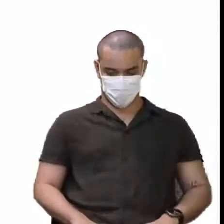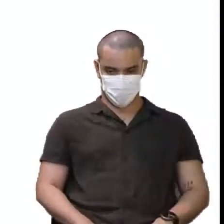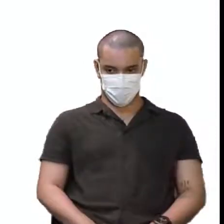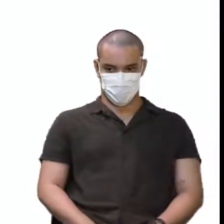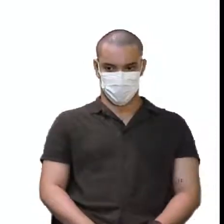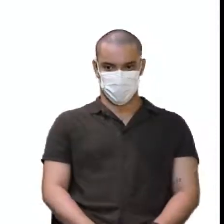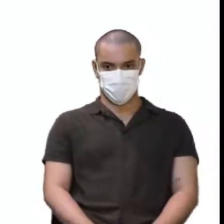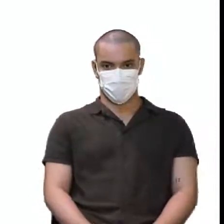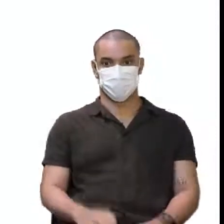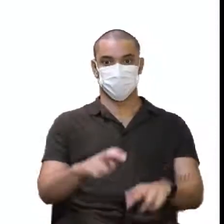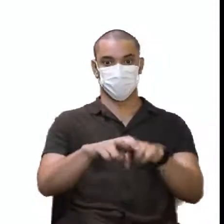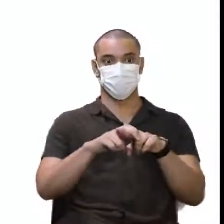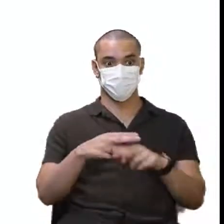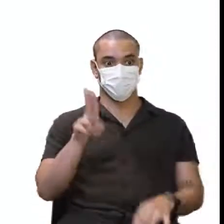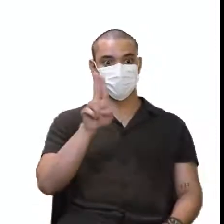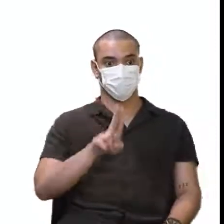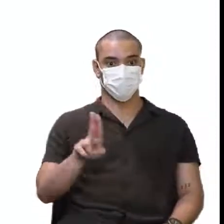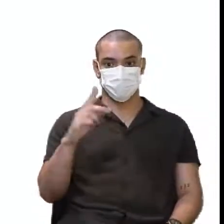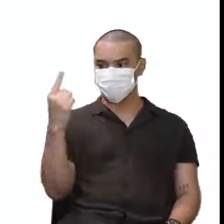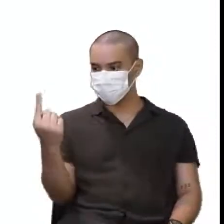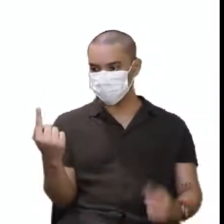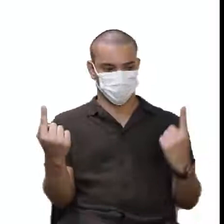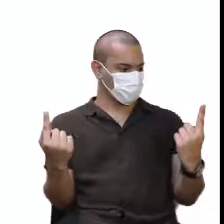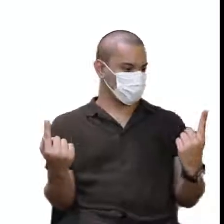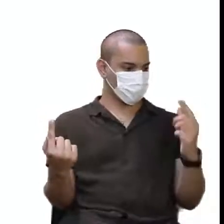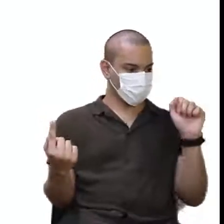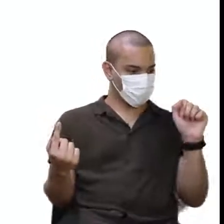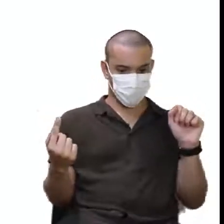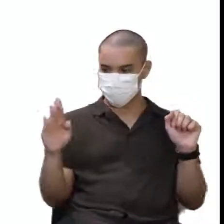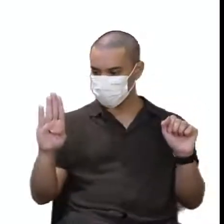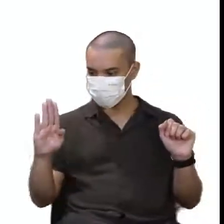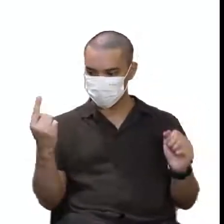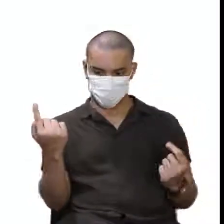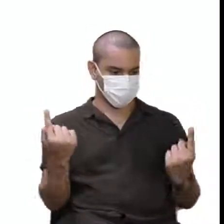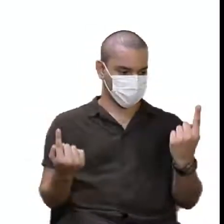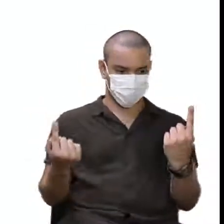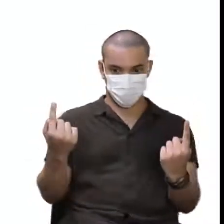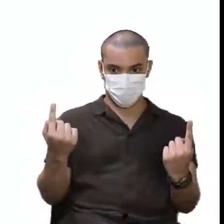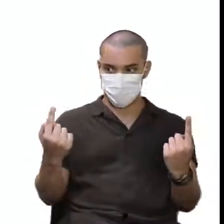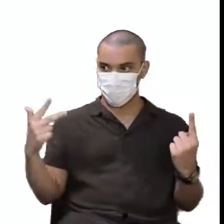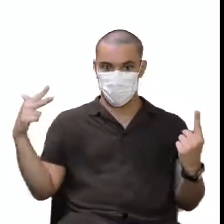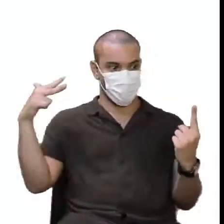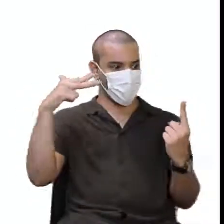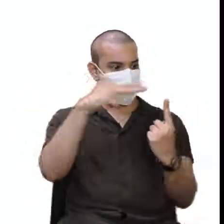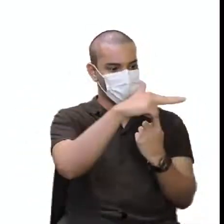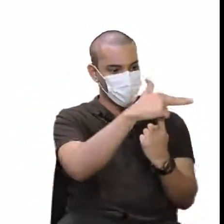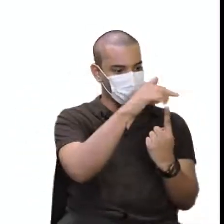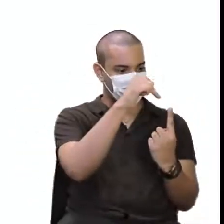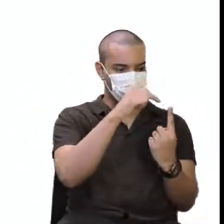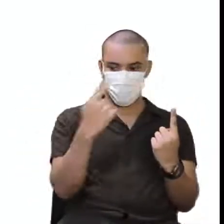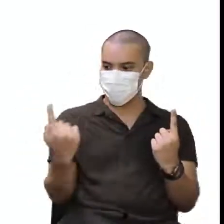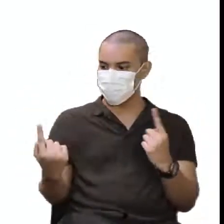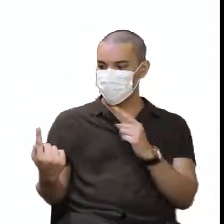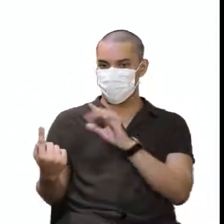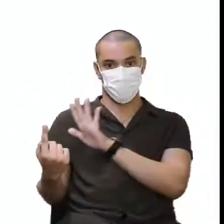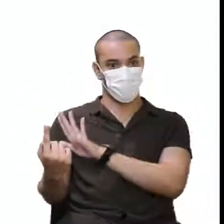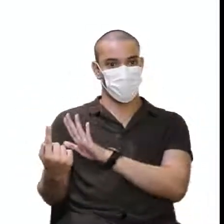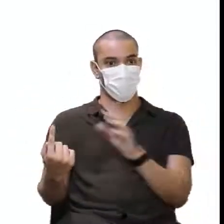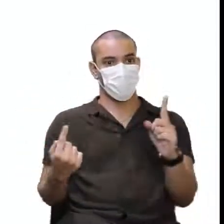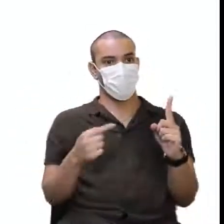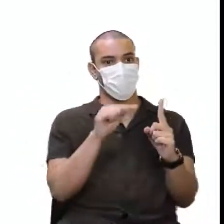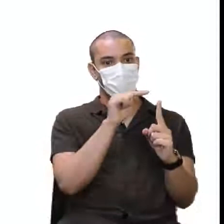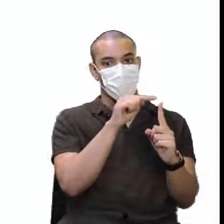indivíduo B. Então, eu estava trabalhando com dois indivíduos, o indivíduo A e o indivíduo B. No indivíduo A, ele pegou